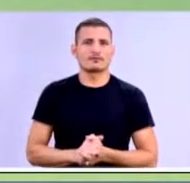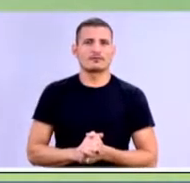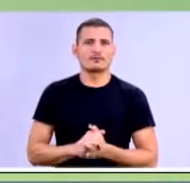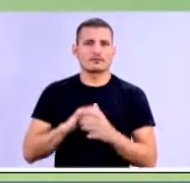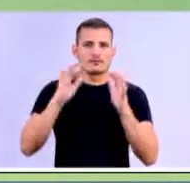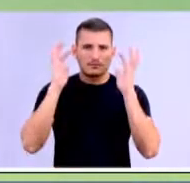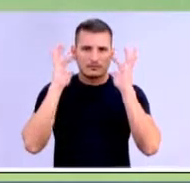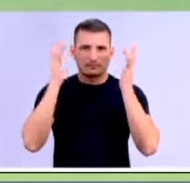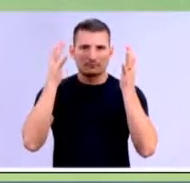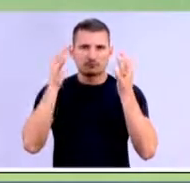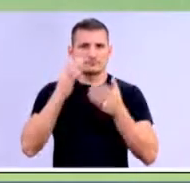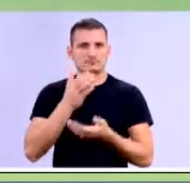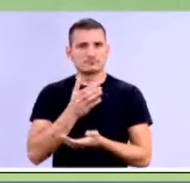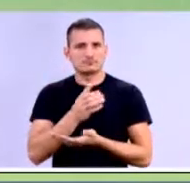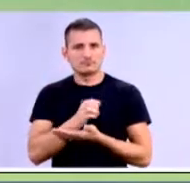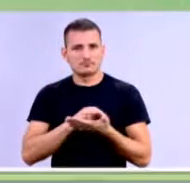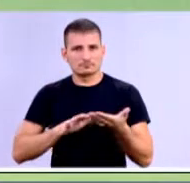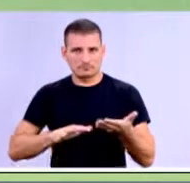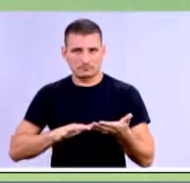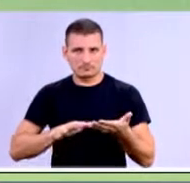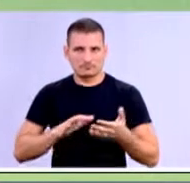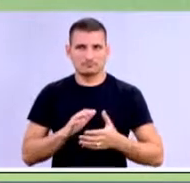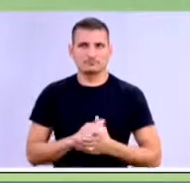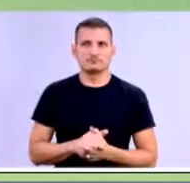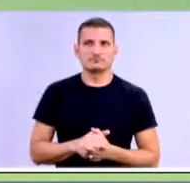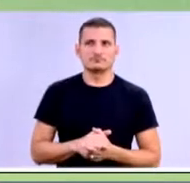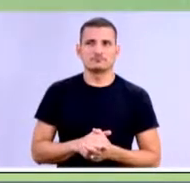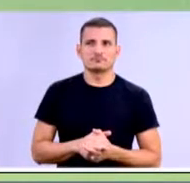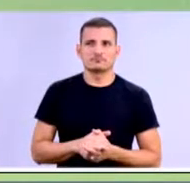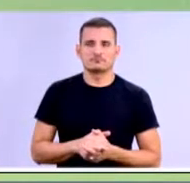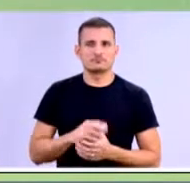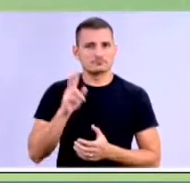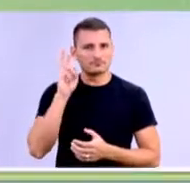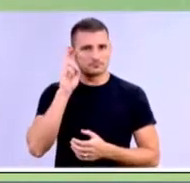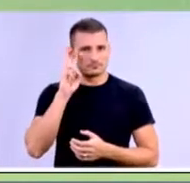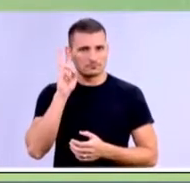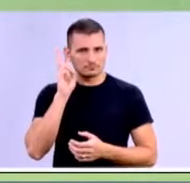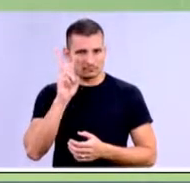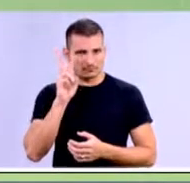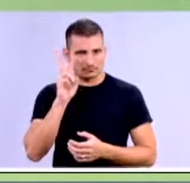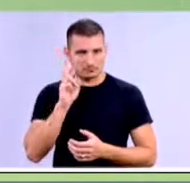as atividades. Lembre-se, você